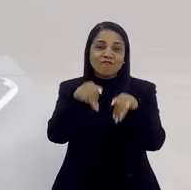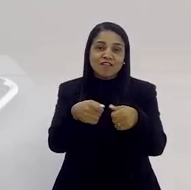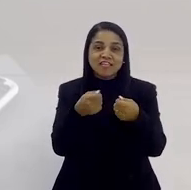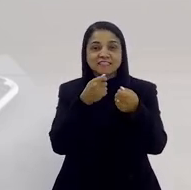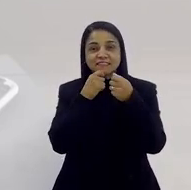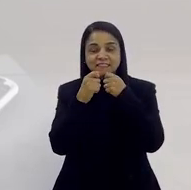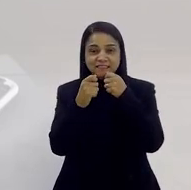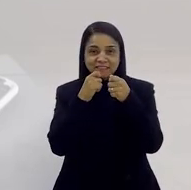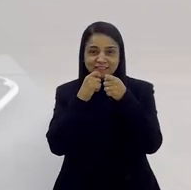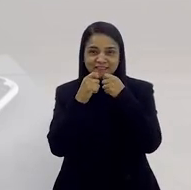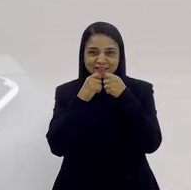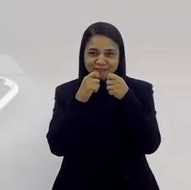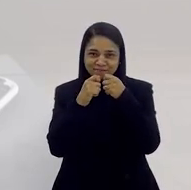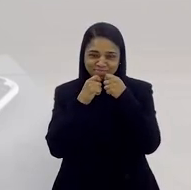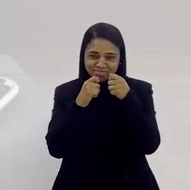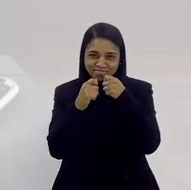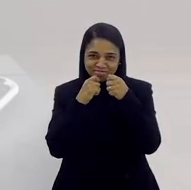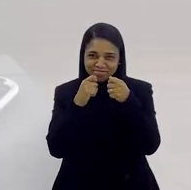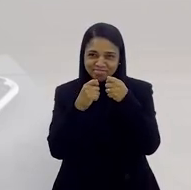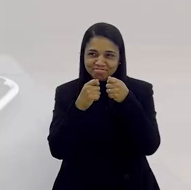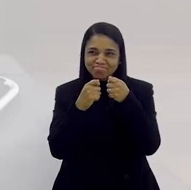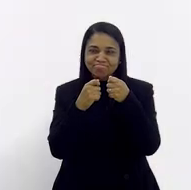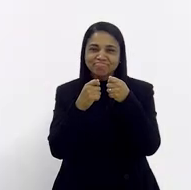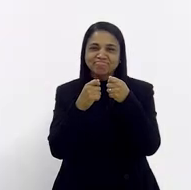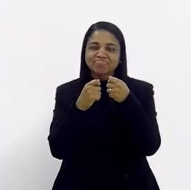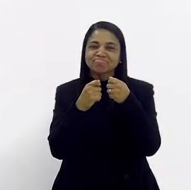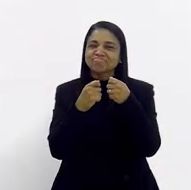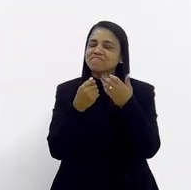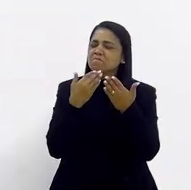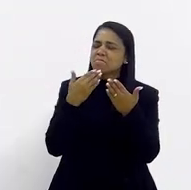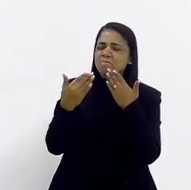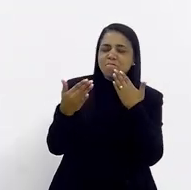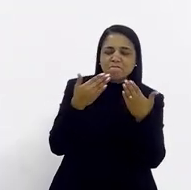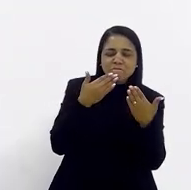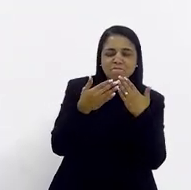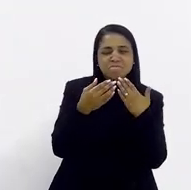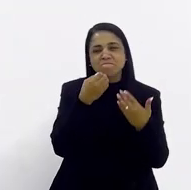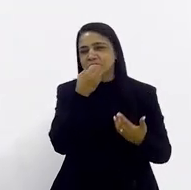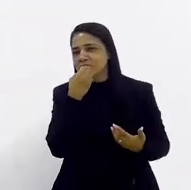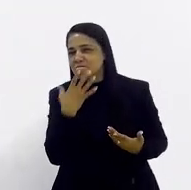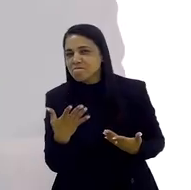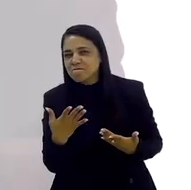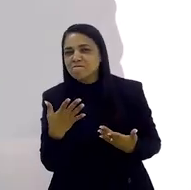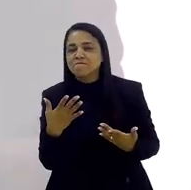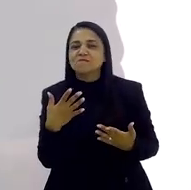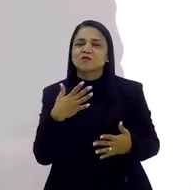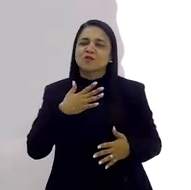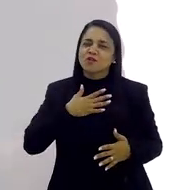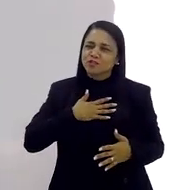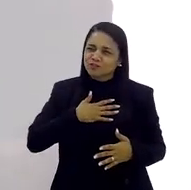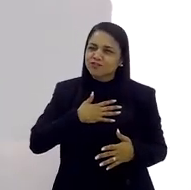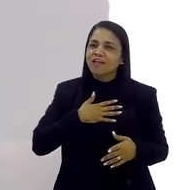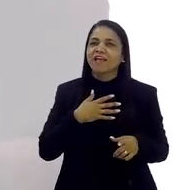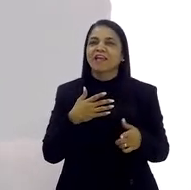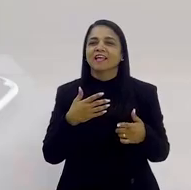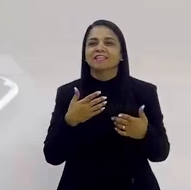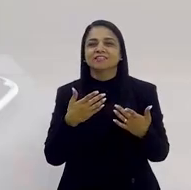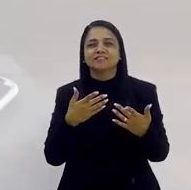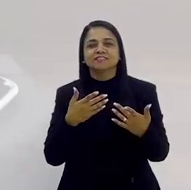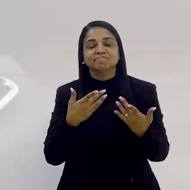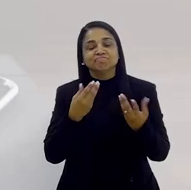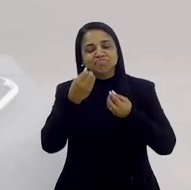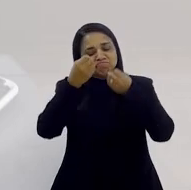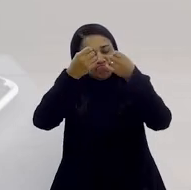nossa entrevista gente como é que pode olha que bate papo bom que delícia